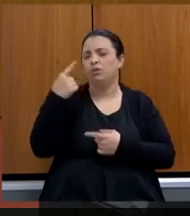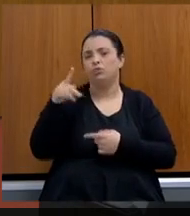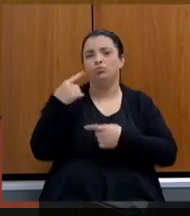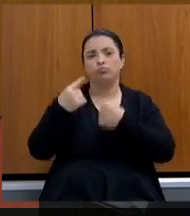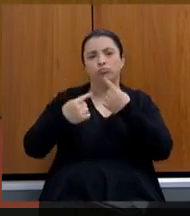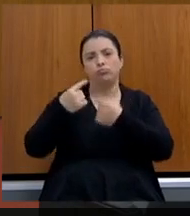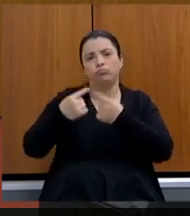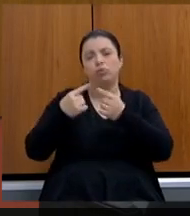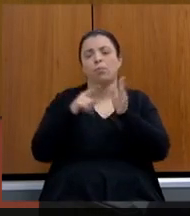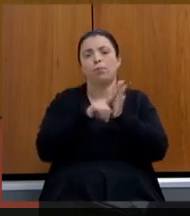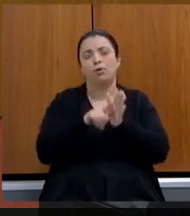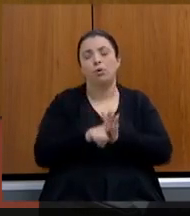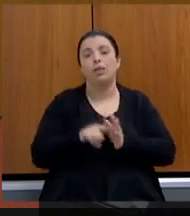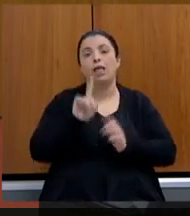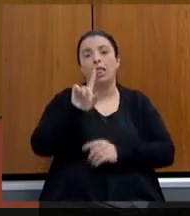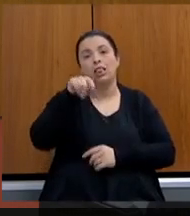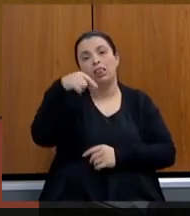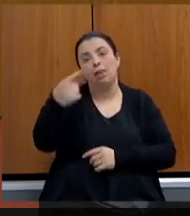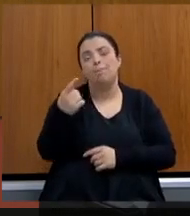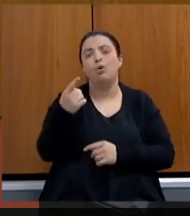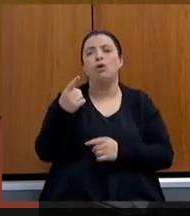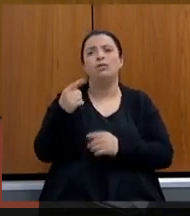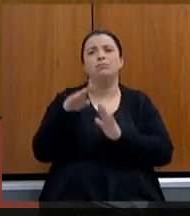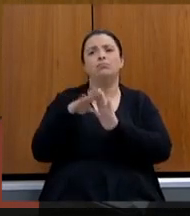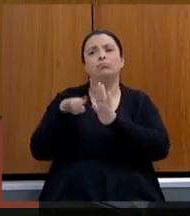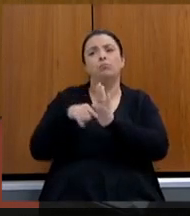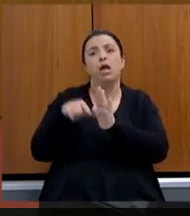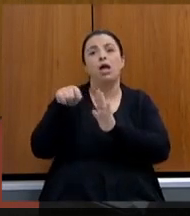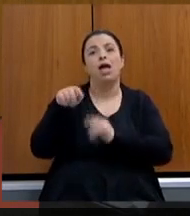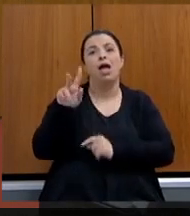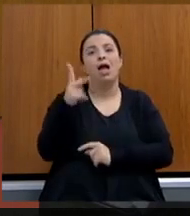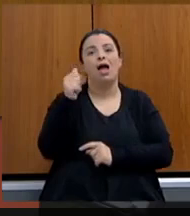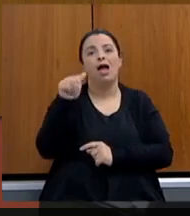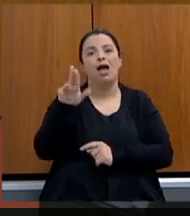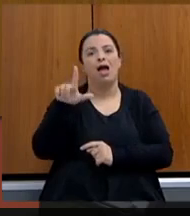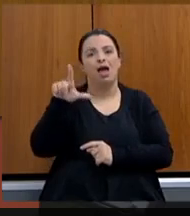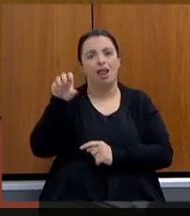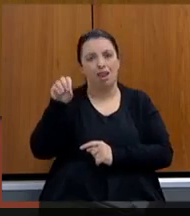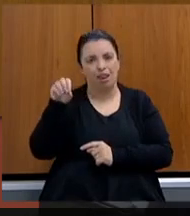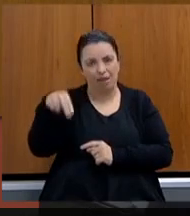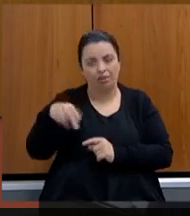depois da deputada Ana Paula nós ouviremos o deputado Arlen Santiago